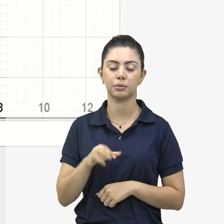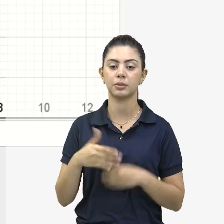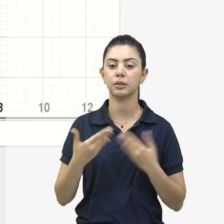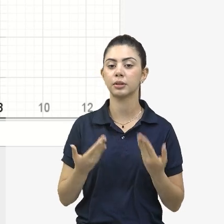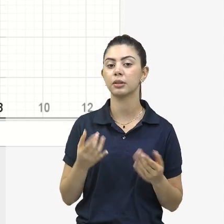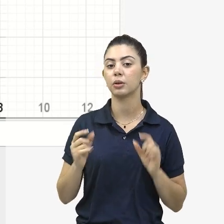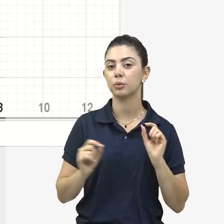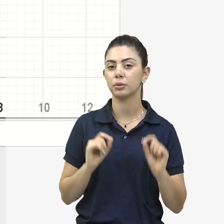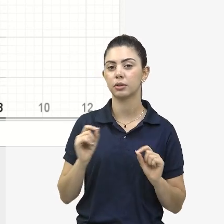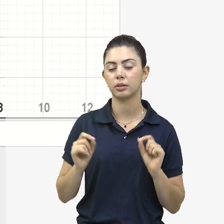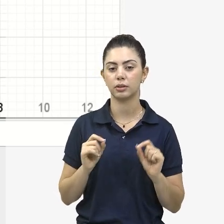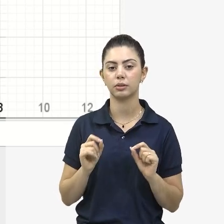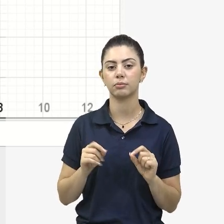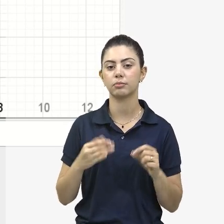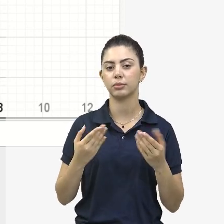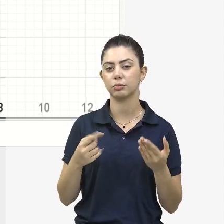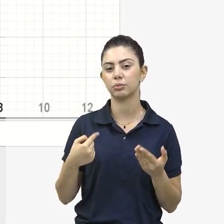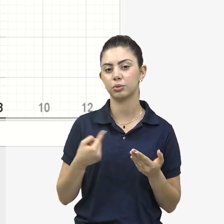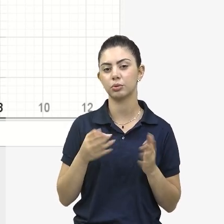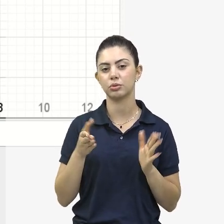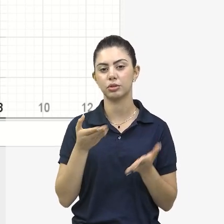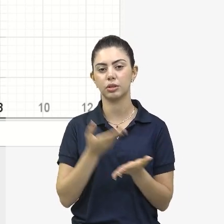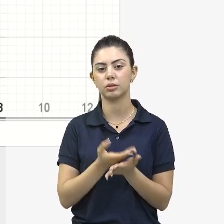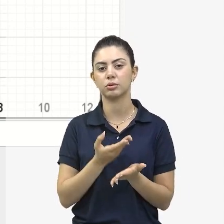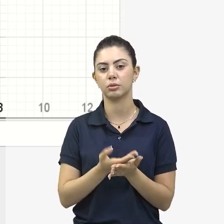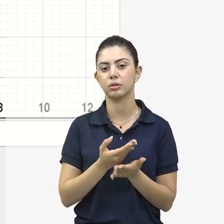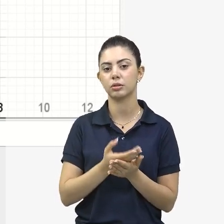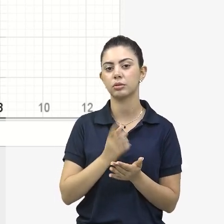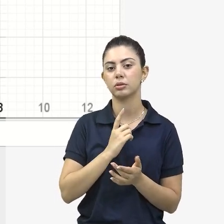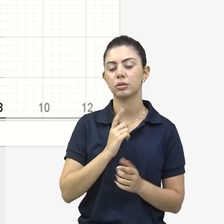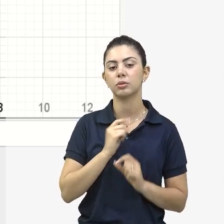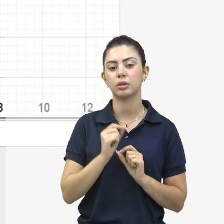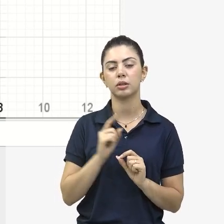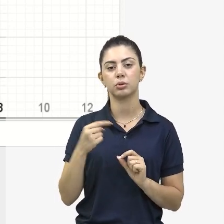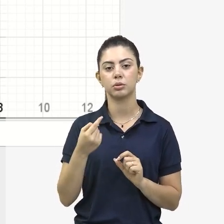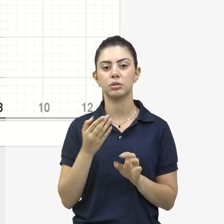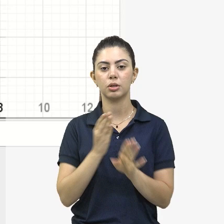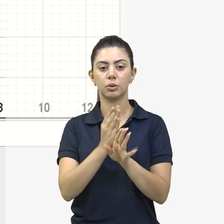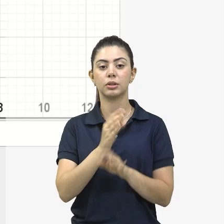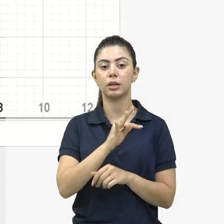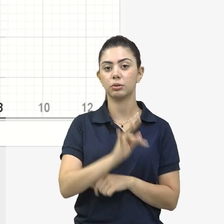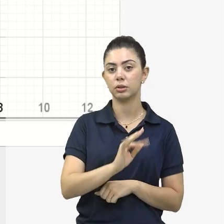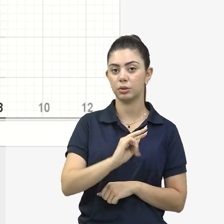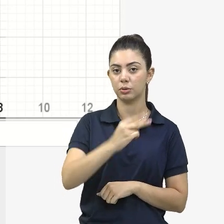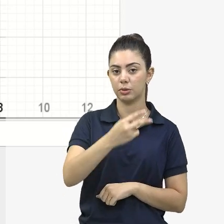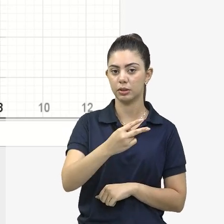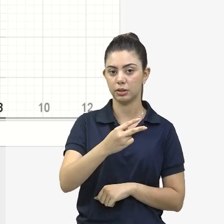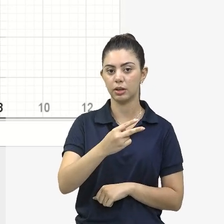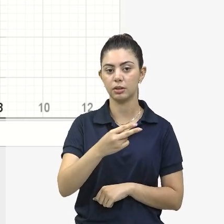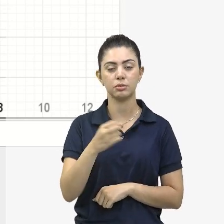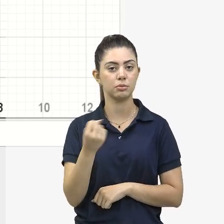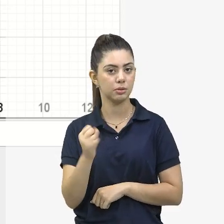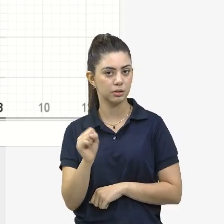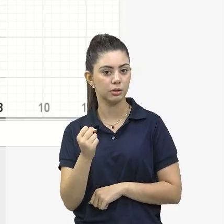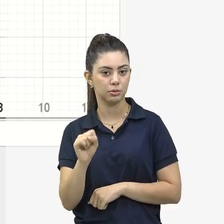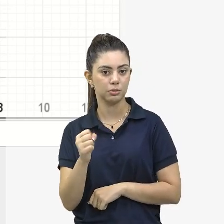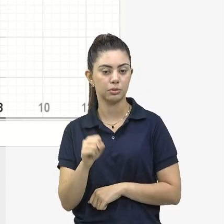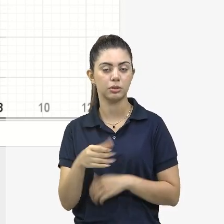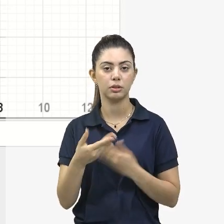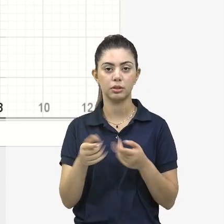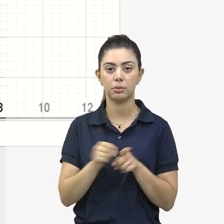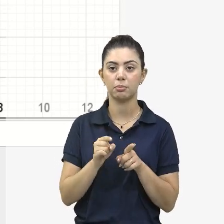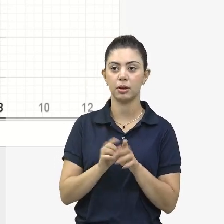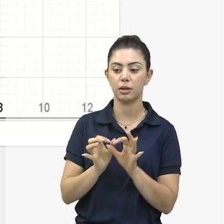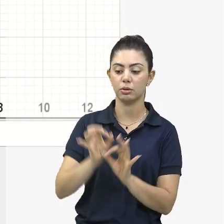Então, como nós vemos aqui, né? Ele tem um coeficiente que define a equação, que é o t ao quadrado, em segundos, né? A altura em